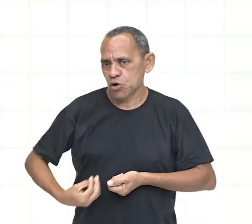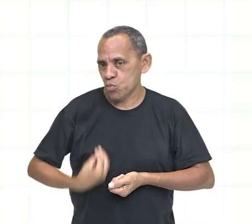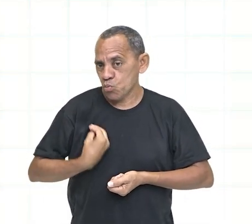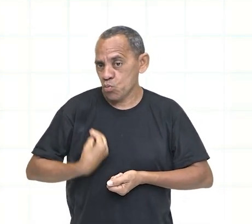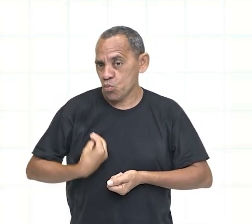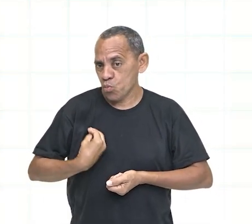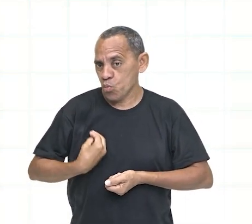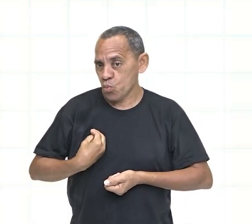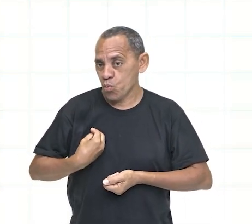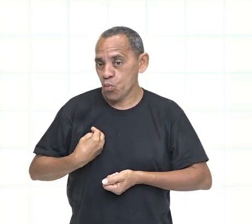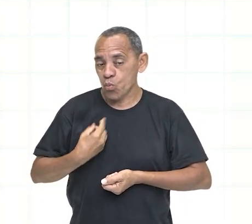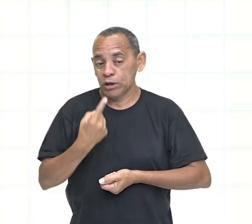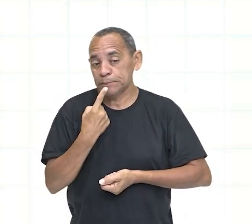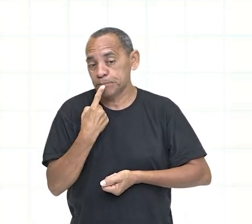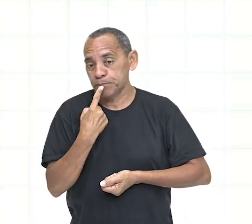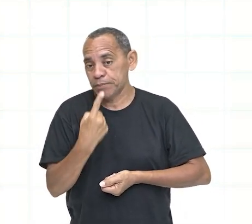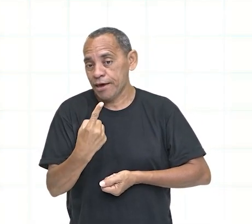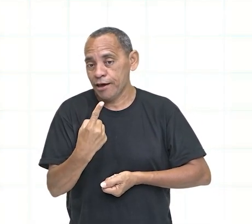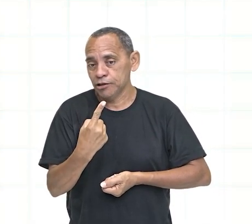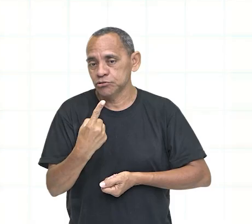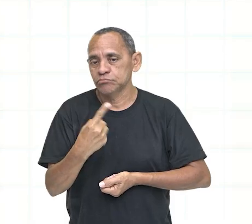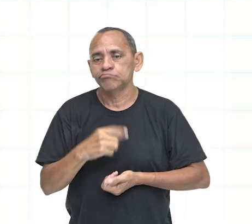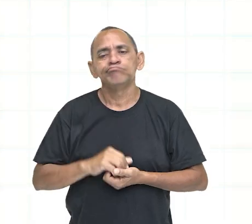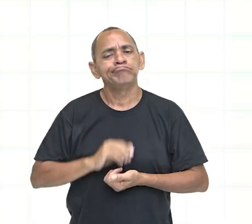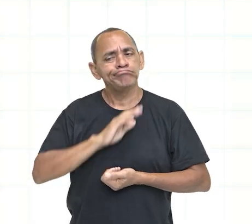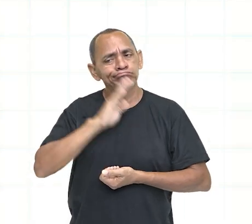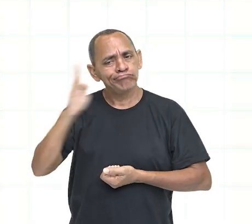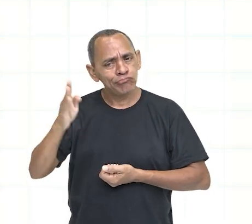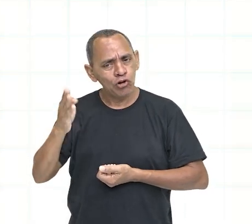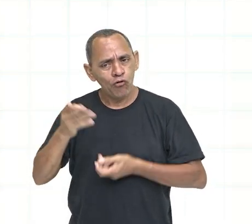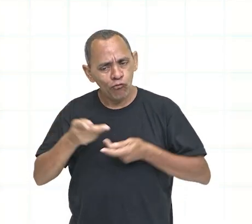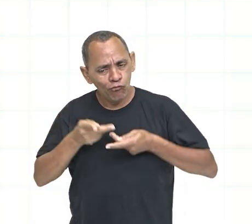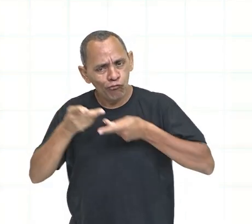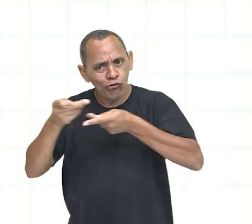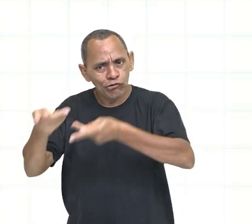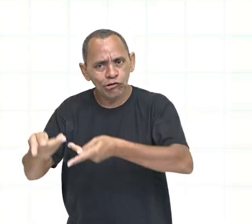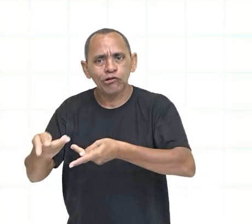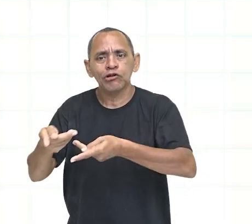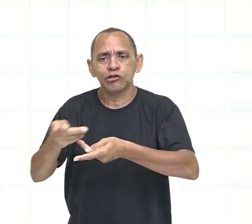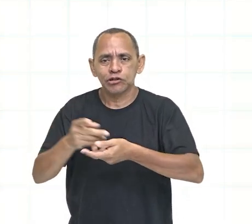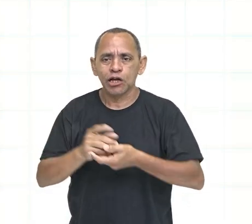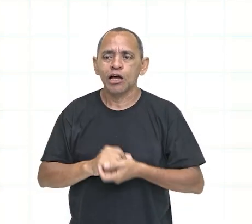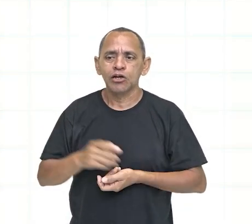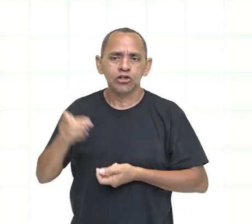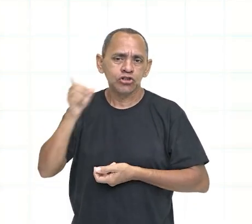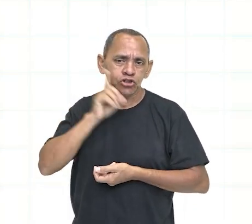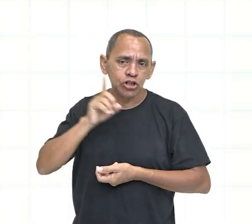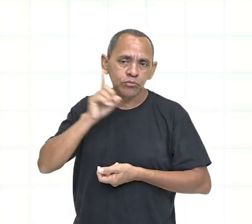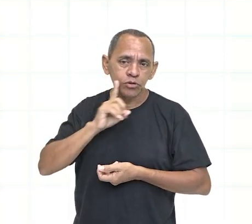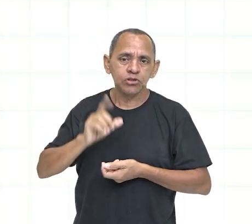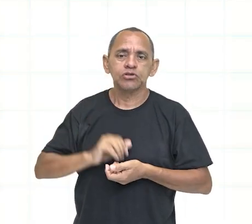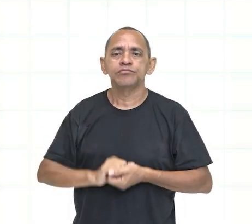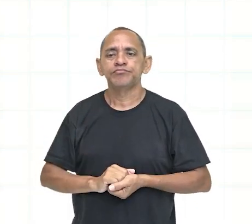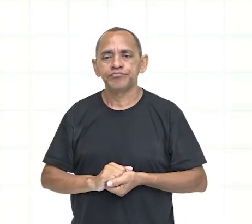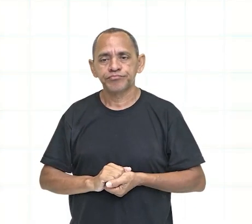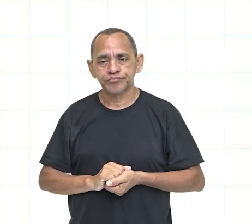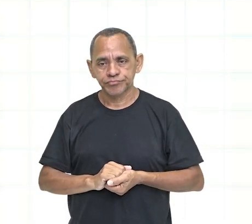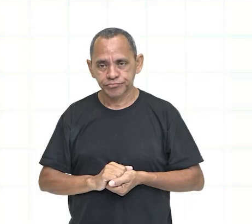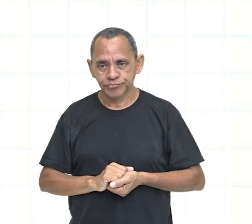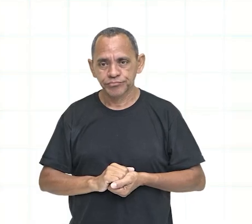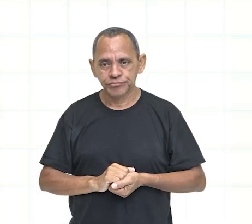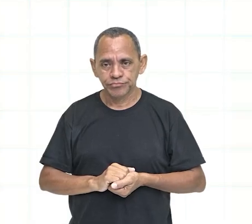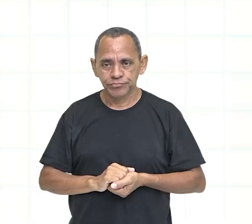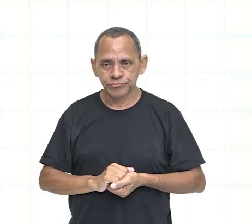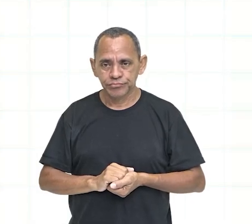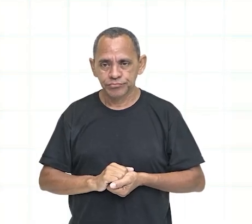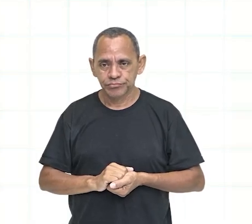próximo, nós visitaríamos eles com mais frequência. Vamos explorar um pouquinho. Primeiro, olha só,